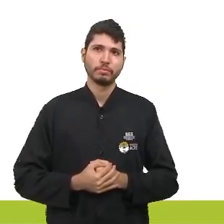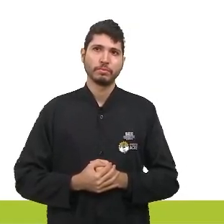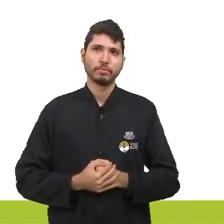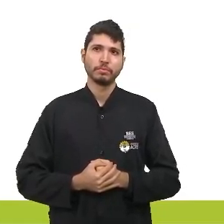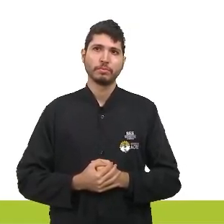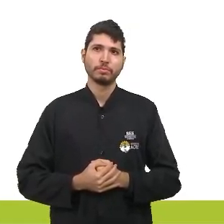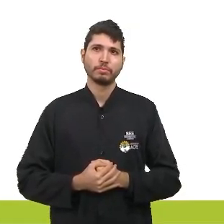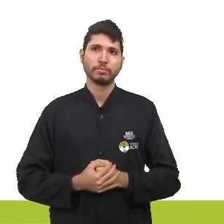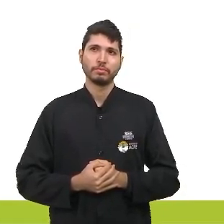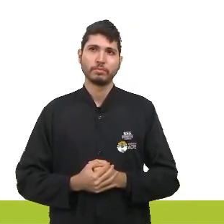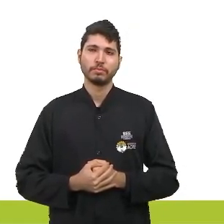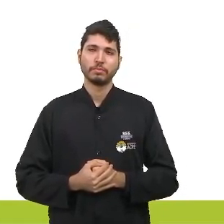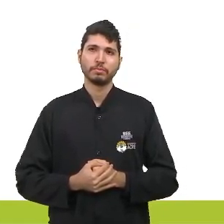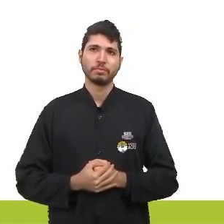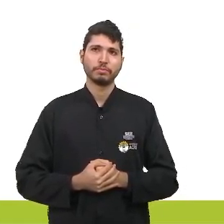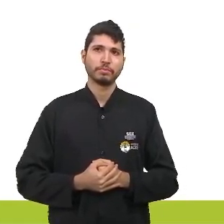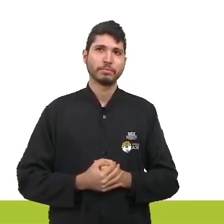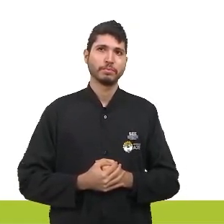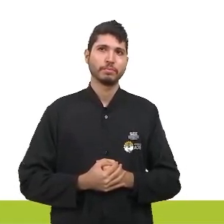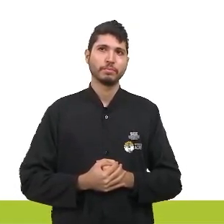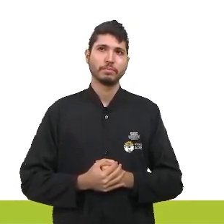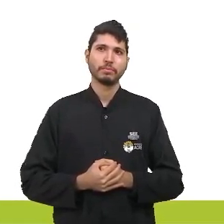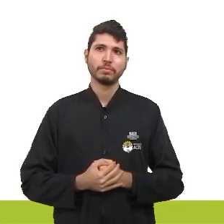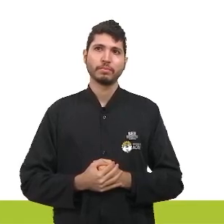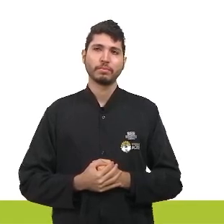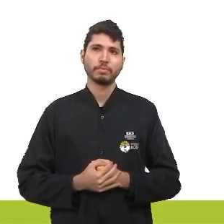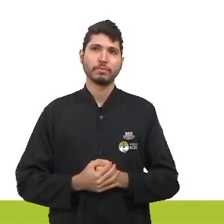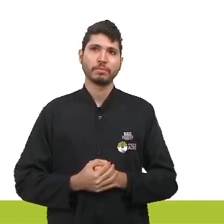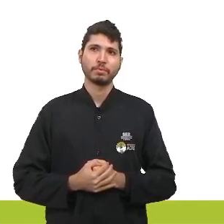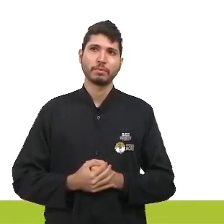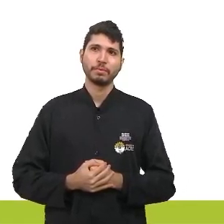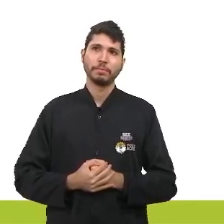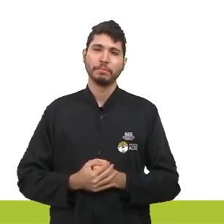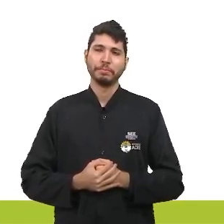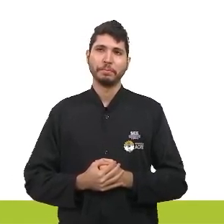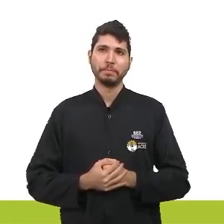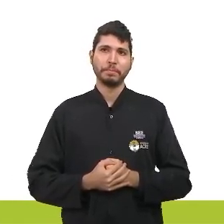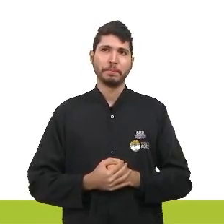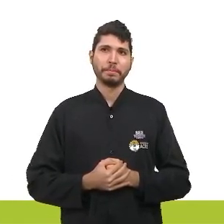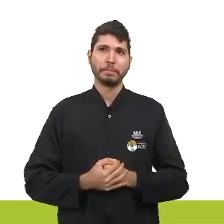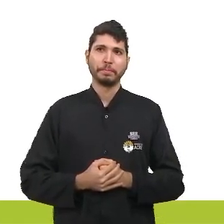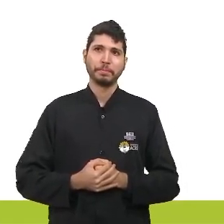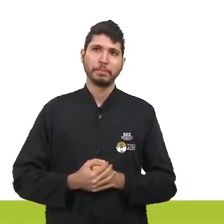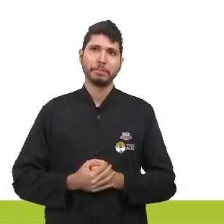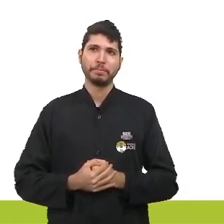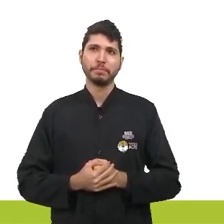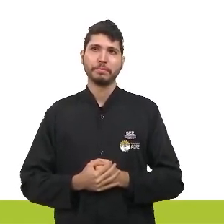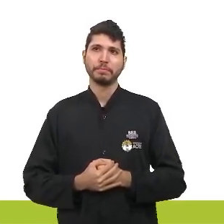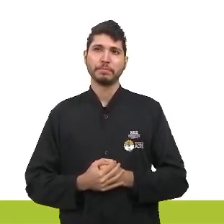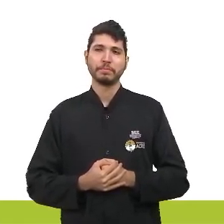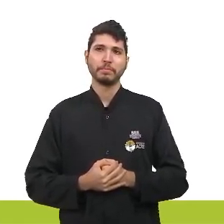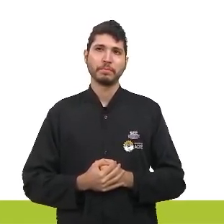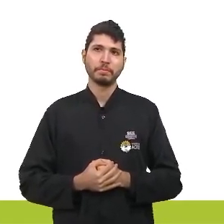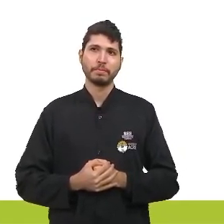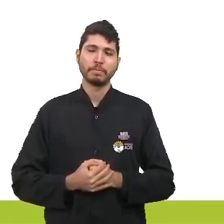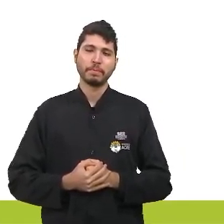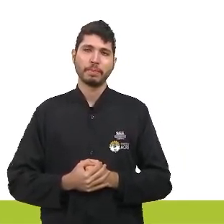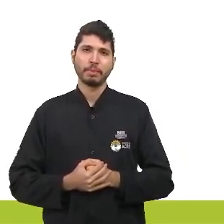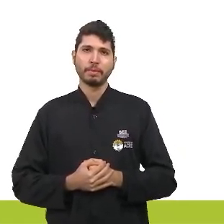dos homens são fumantes, mais 5% das mulheres são